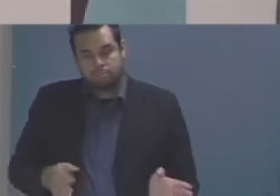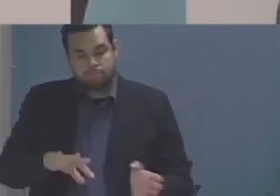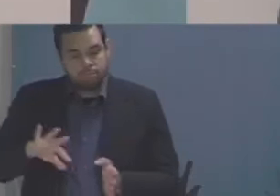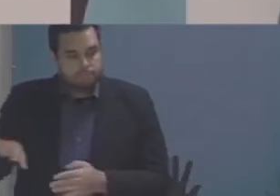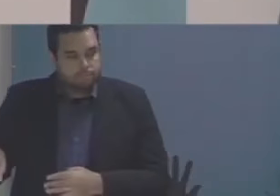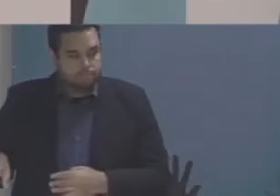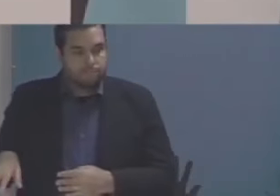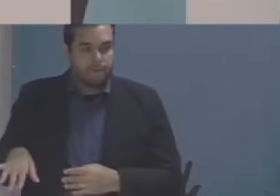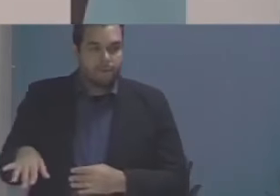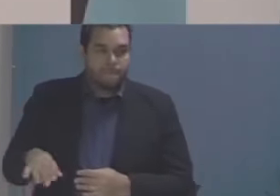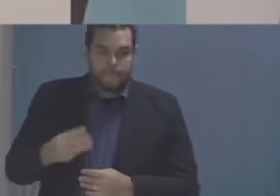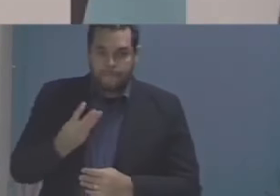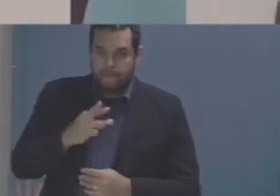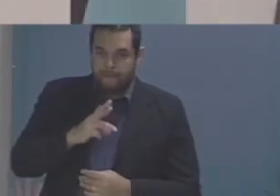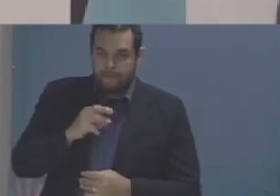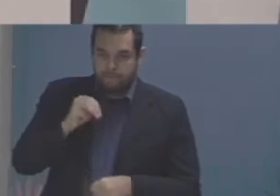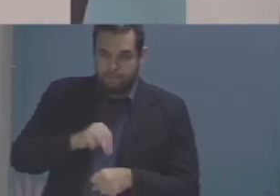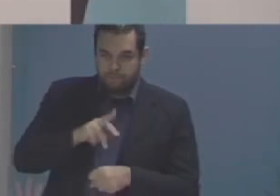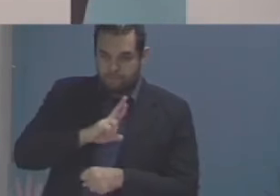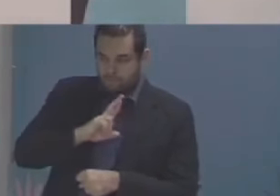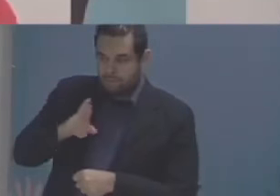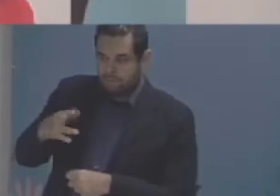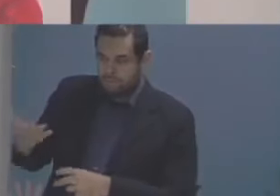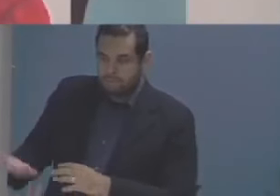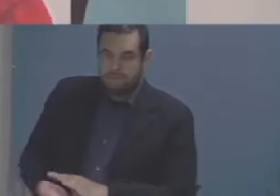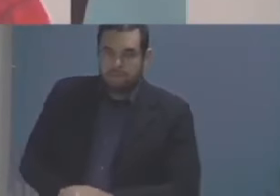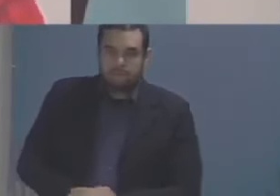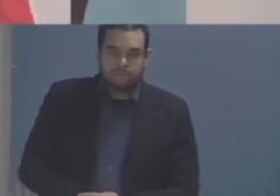Candidato Rogério Giannini, 3 minutos para a sua resposta.